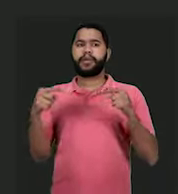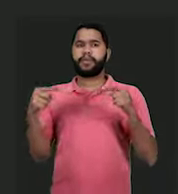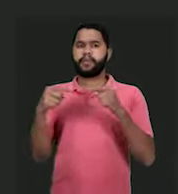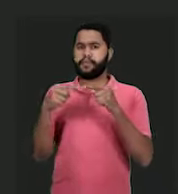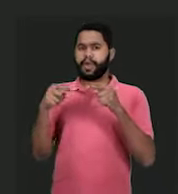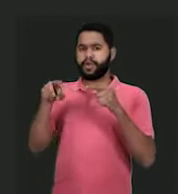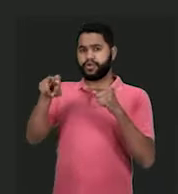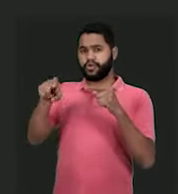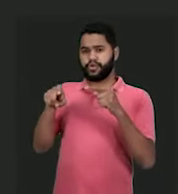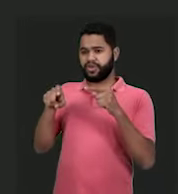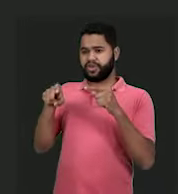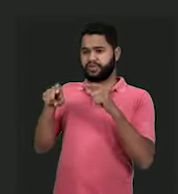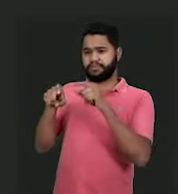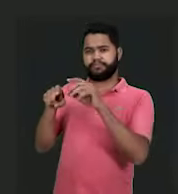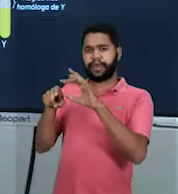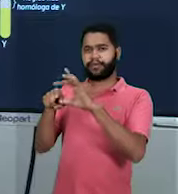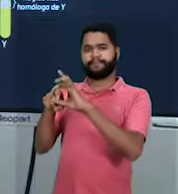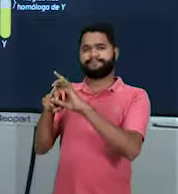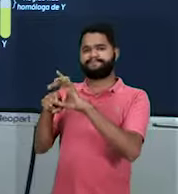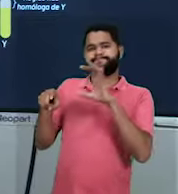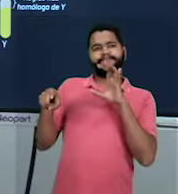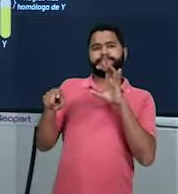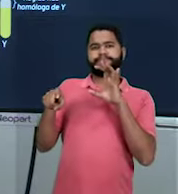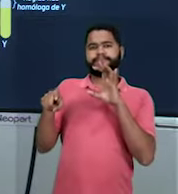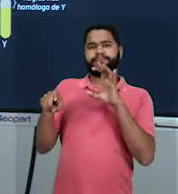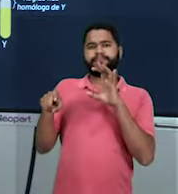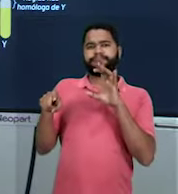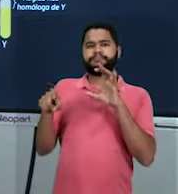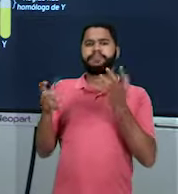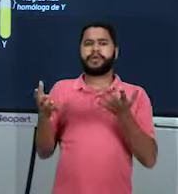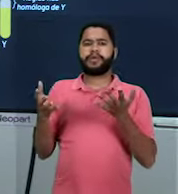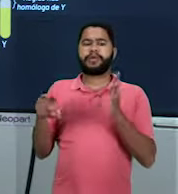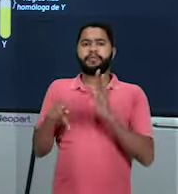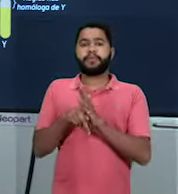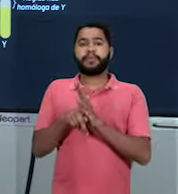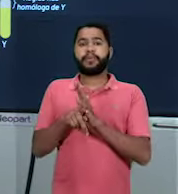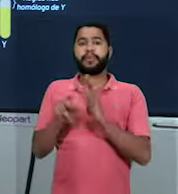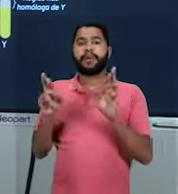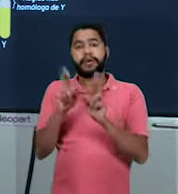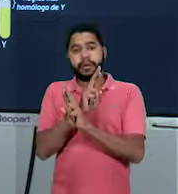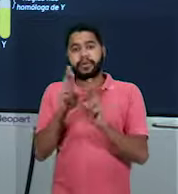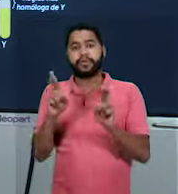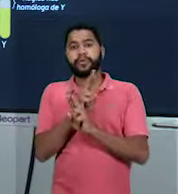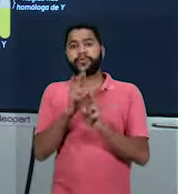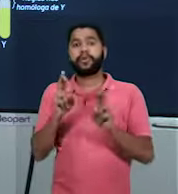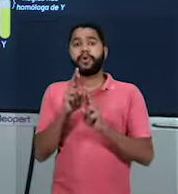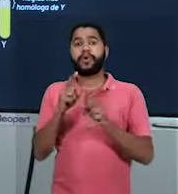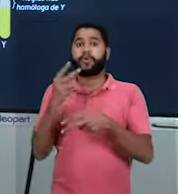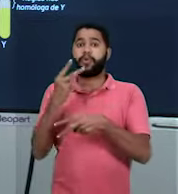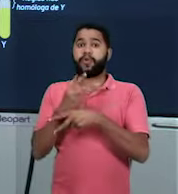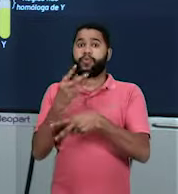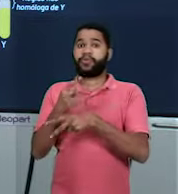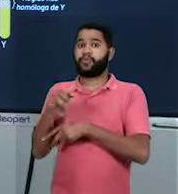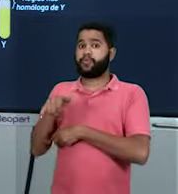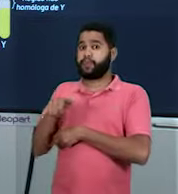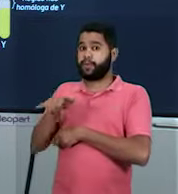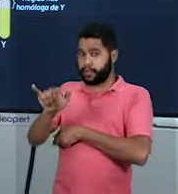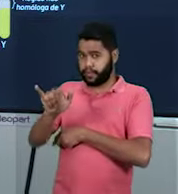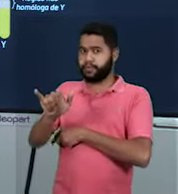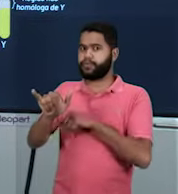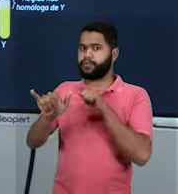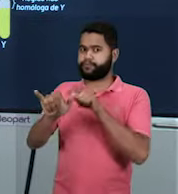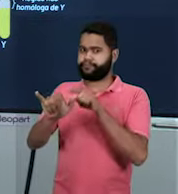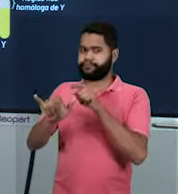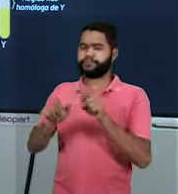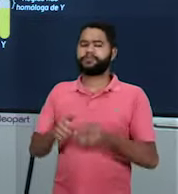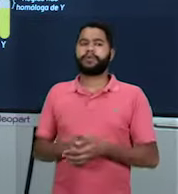uma herança não ligada ao X, ou seja, ela vai estar relacionada com o cromossomo Y, tá? E